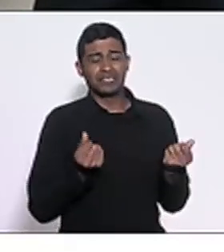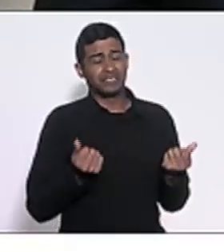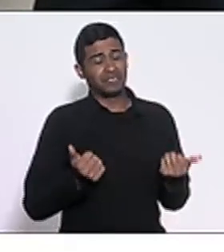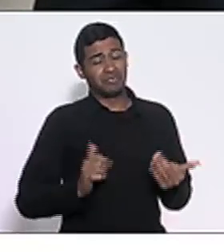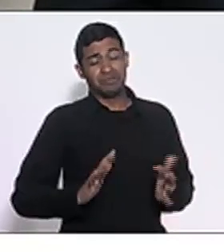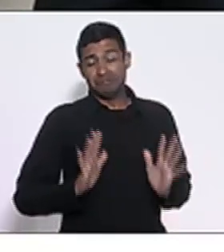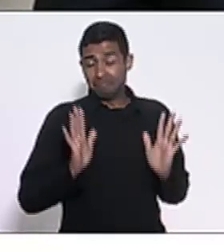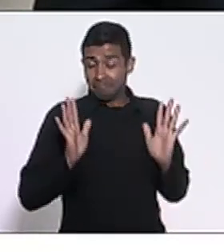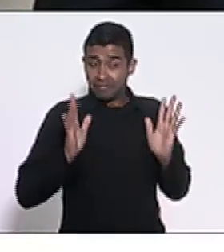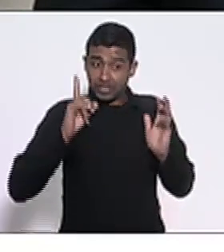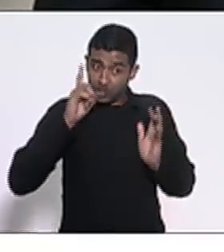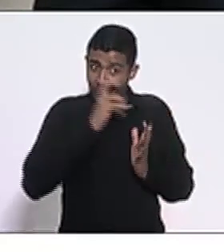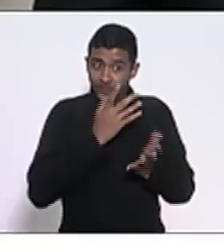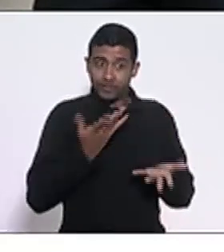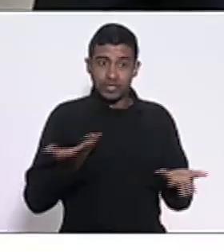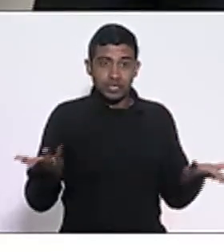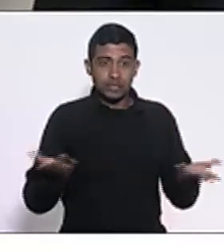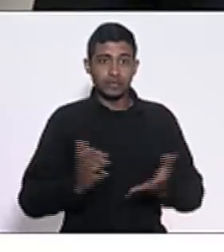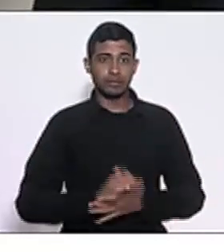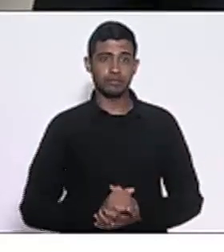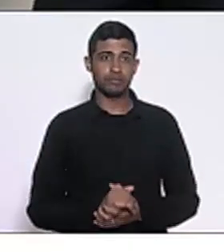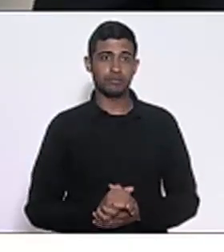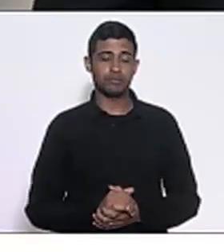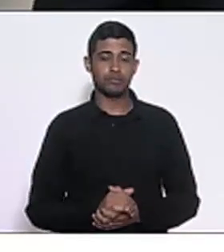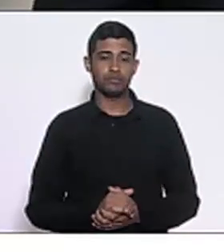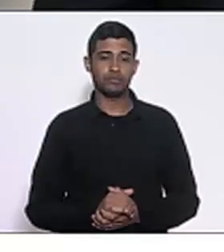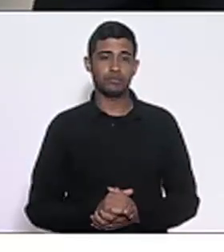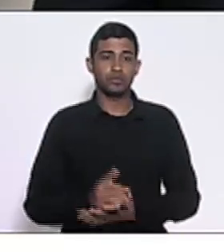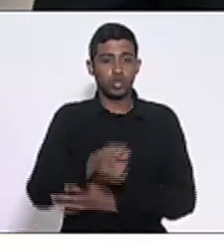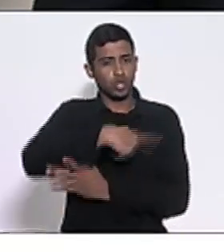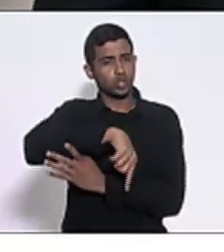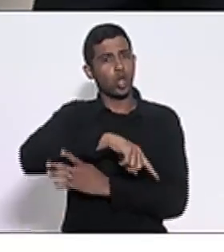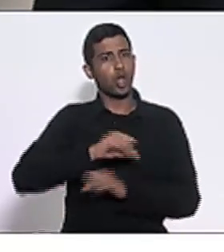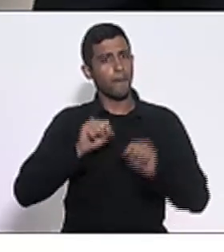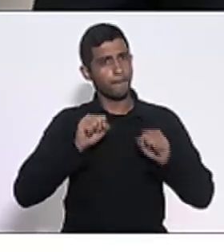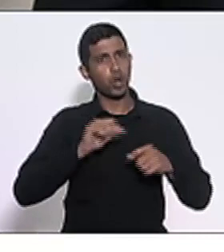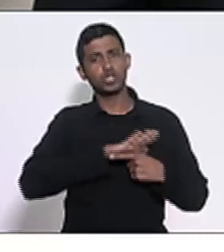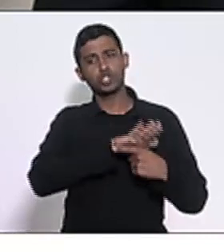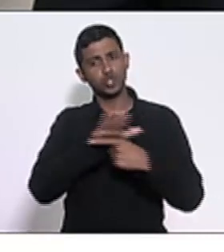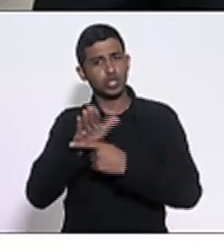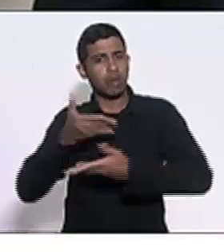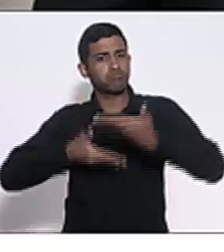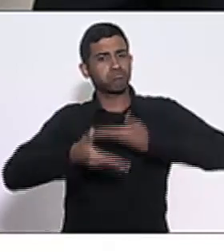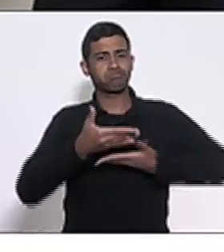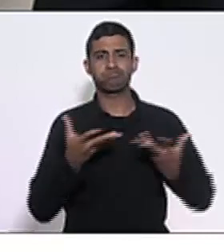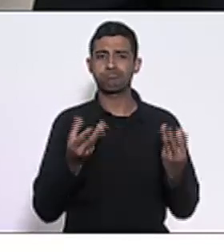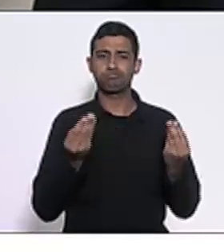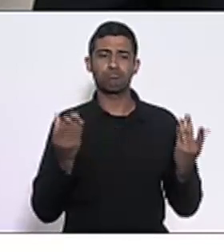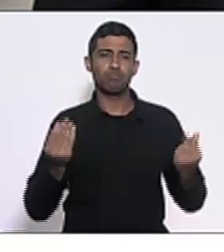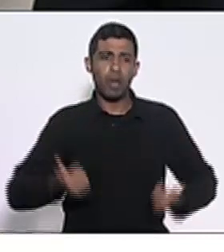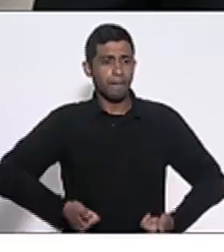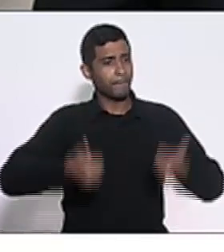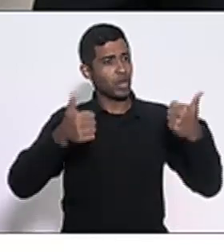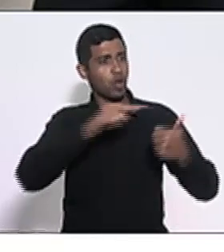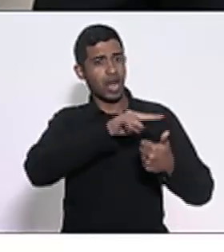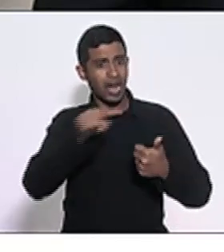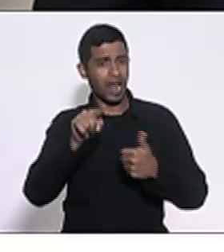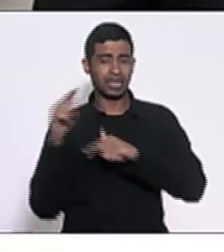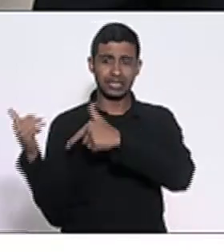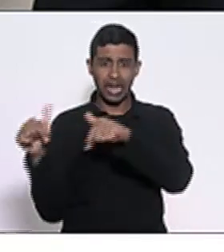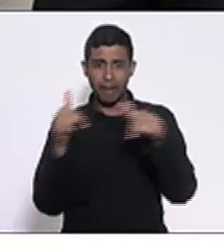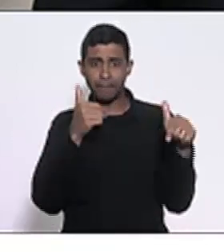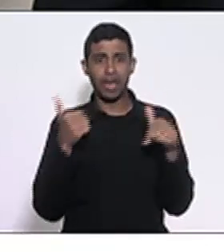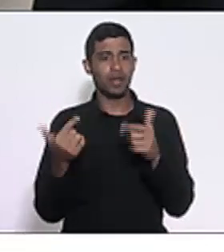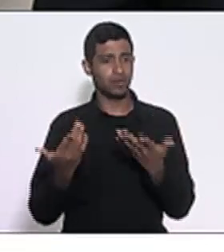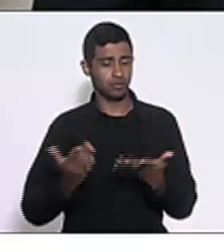estúpida. Então, assim, nós podemos contribuir em muito, inclusive para melhorar a situação